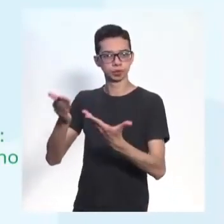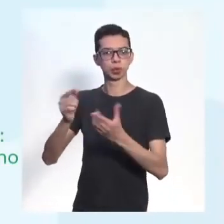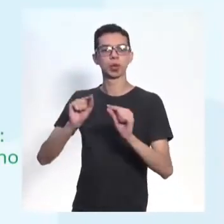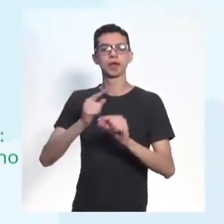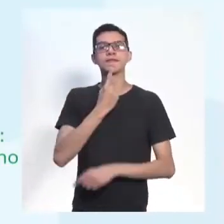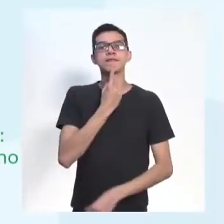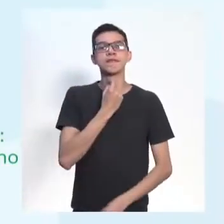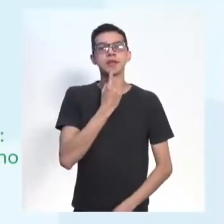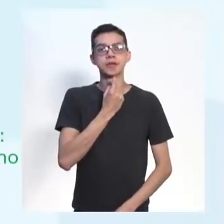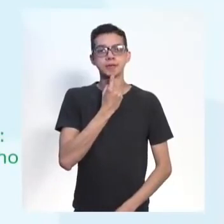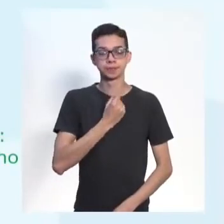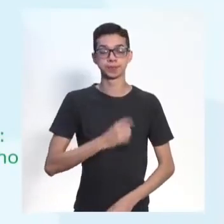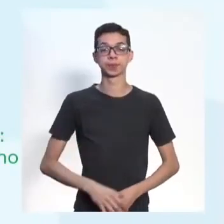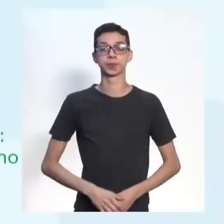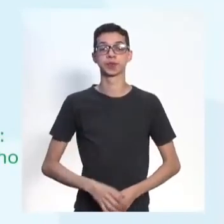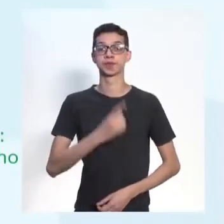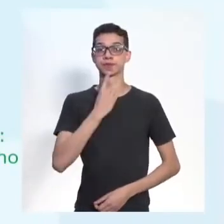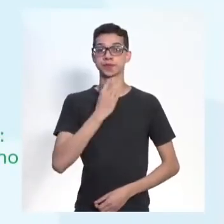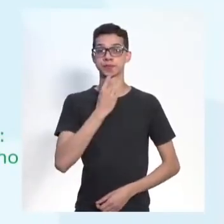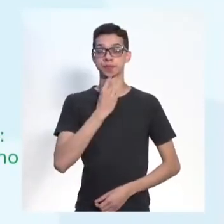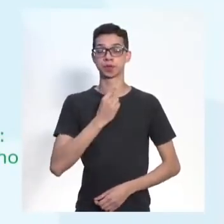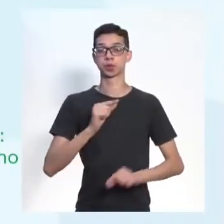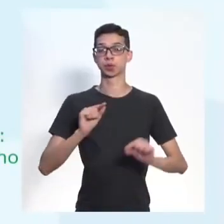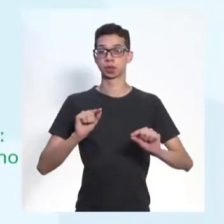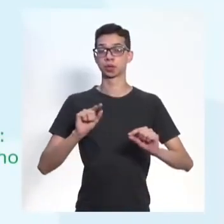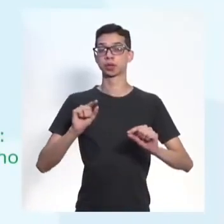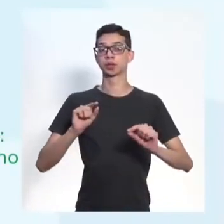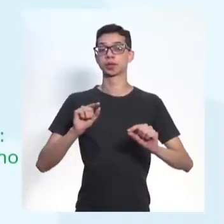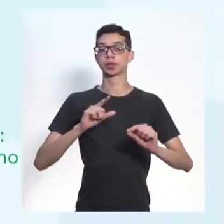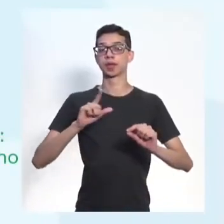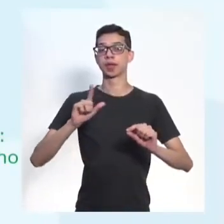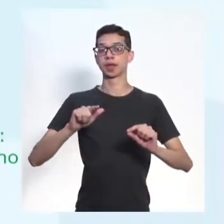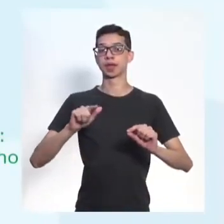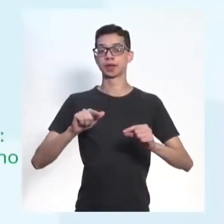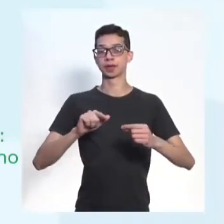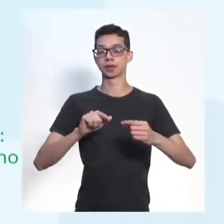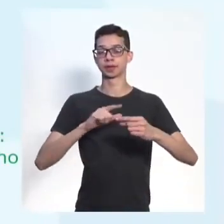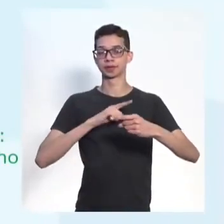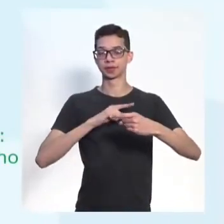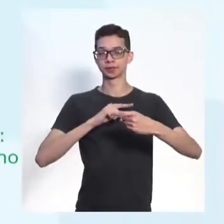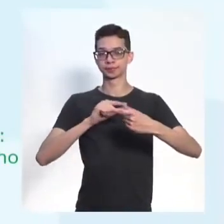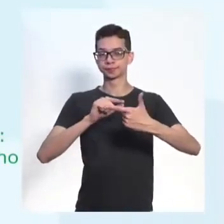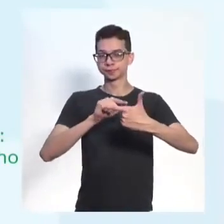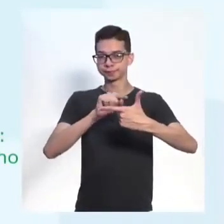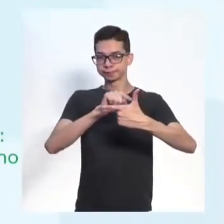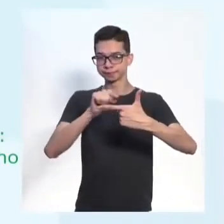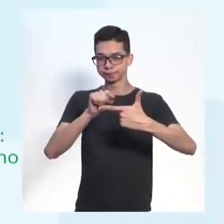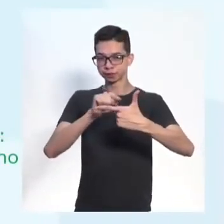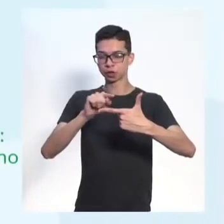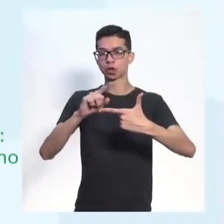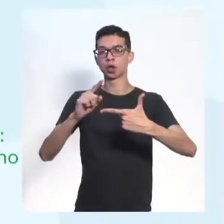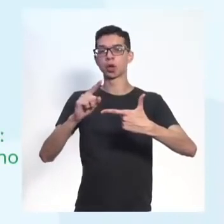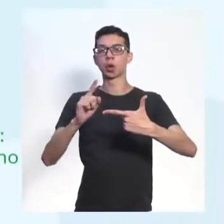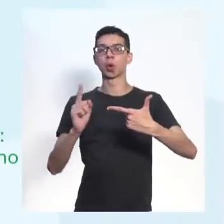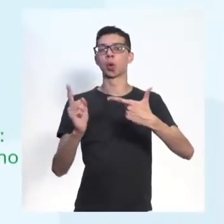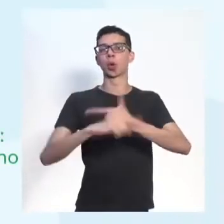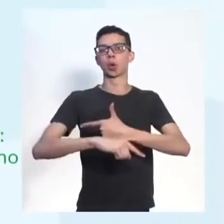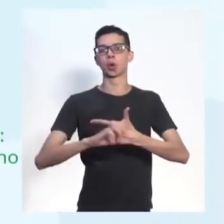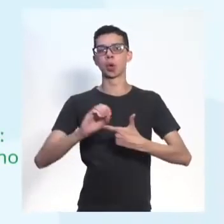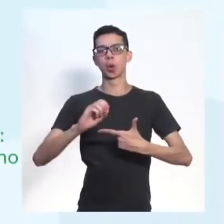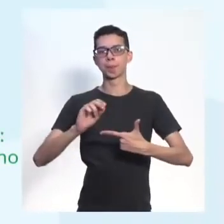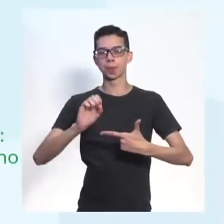ângulo vermelho oposto pelo vértice, eu encontro o valor de x também. É uma outra forma de pensar. Então, vamos